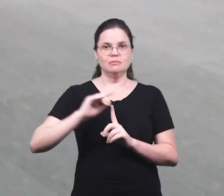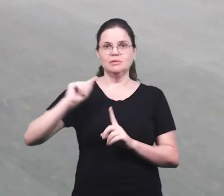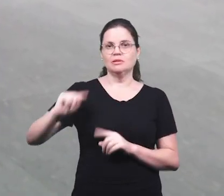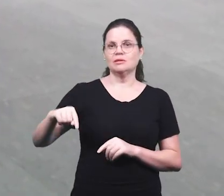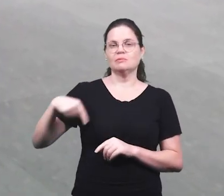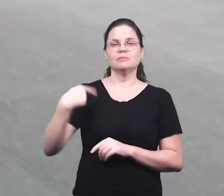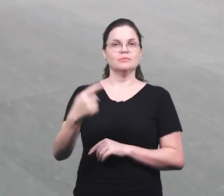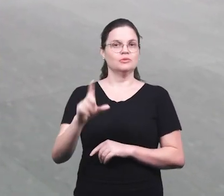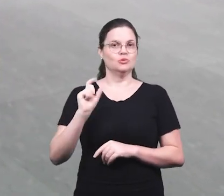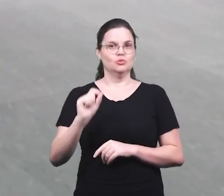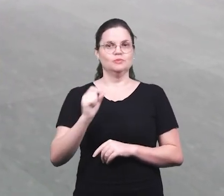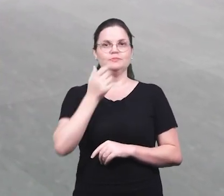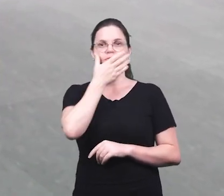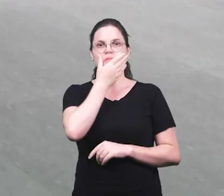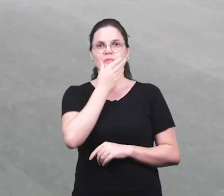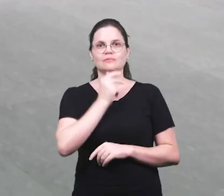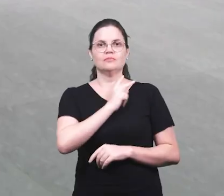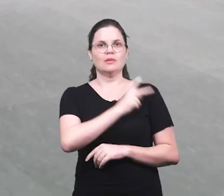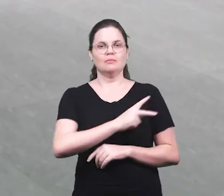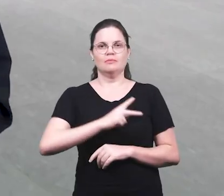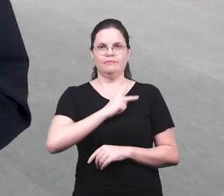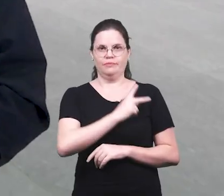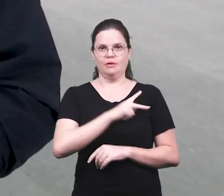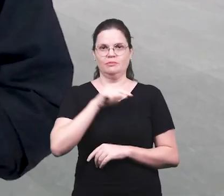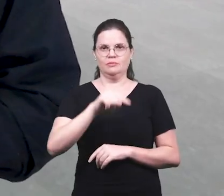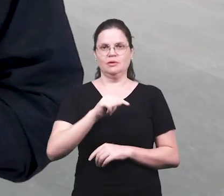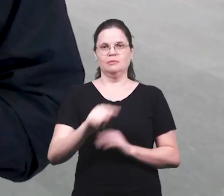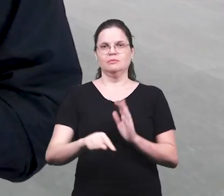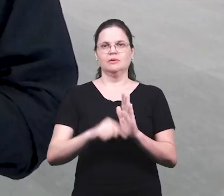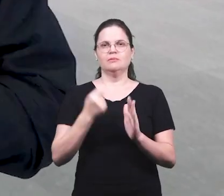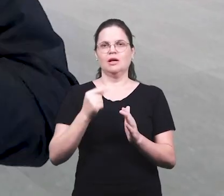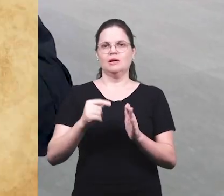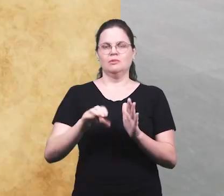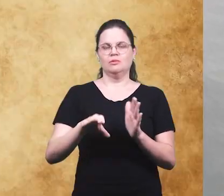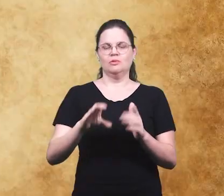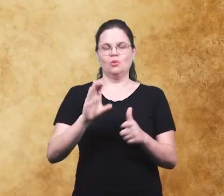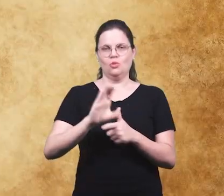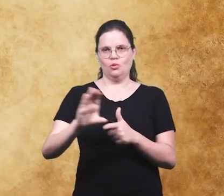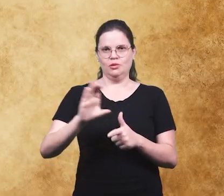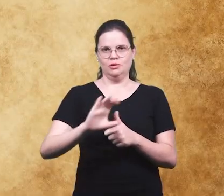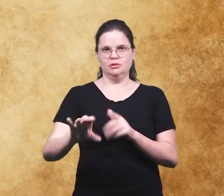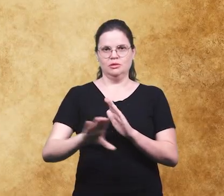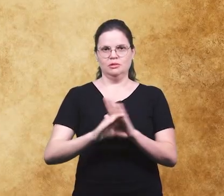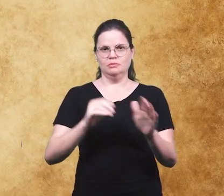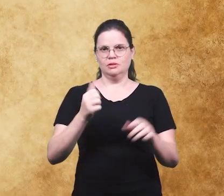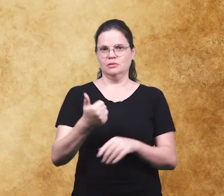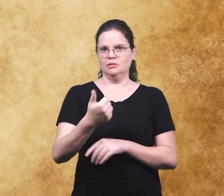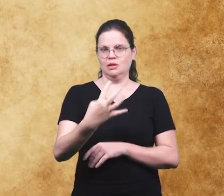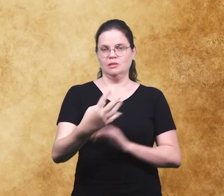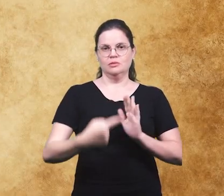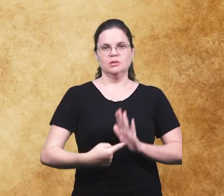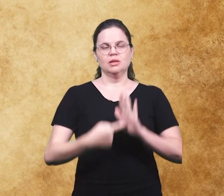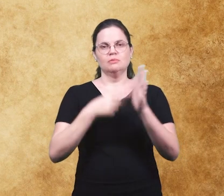tarde, Paulo, lembra que em 1 Coríntios 14, quando Paulo ali fala da ordem do